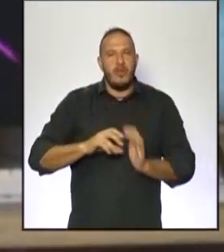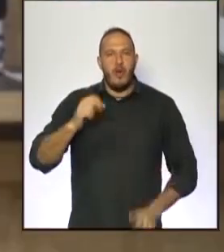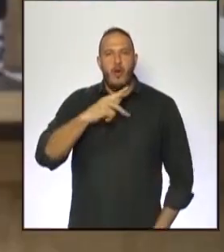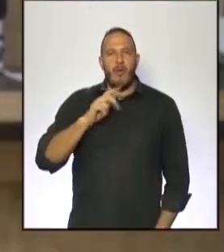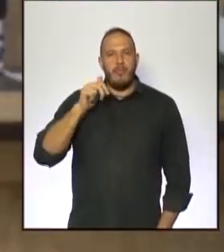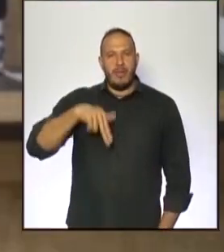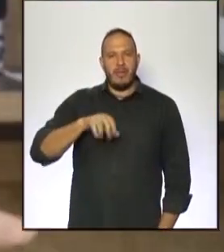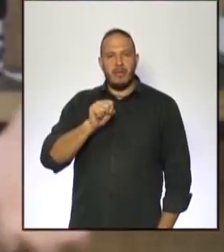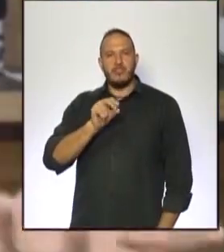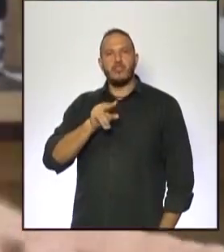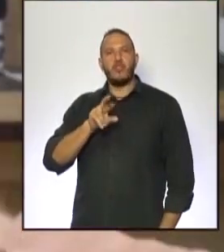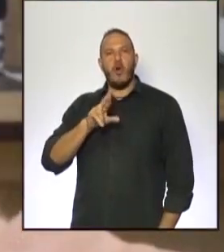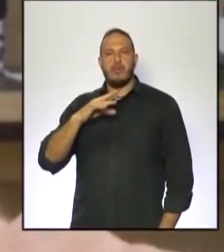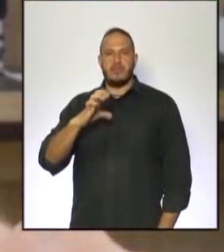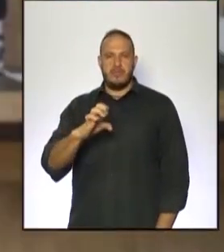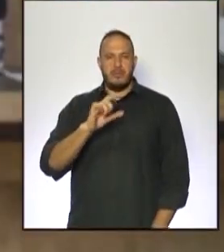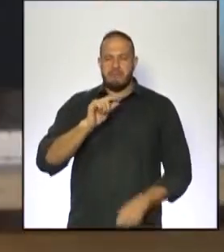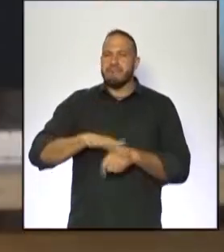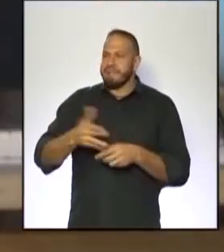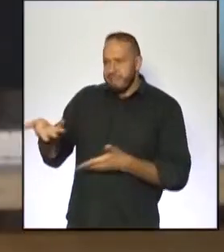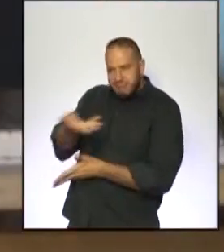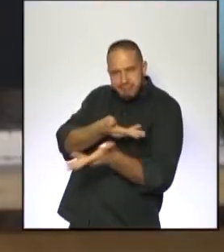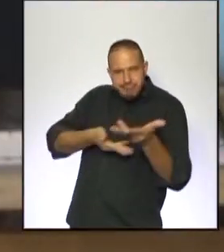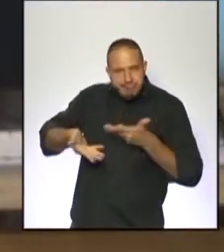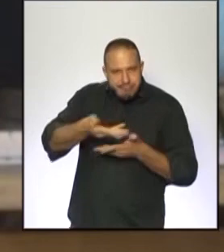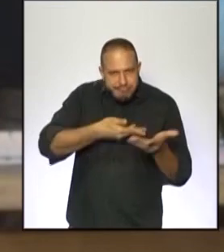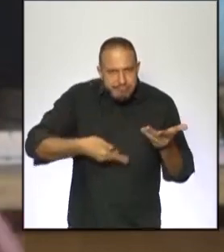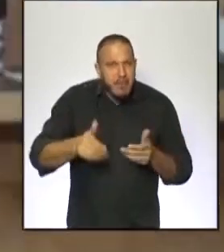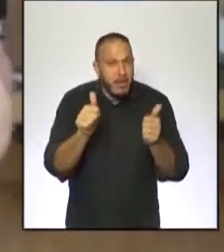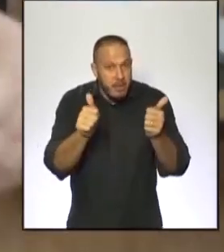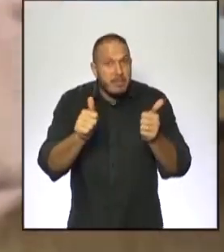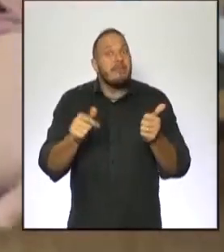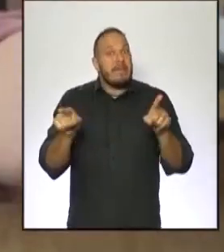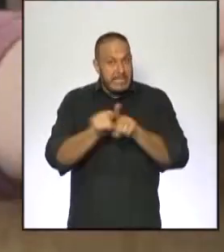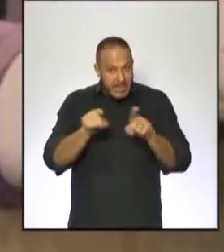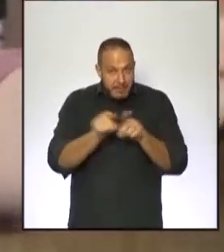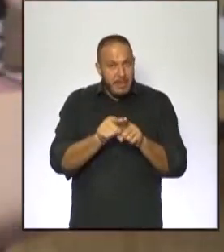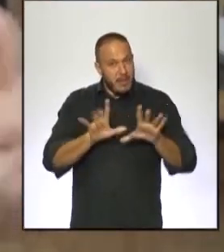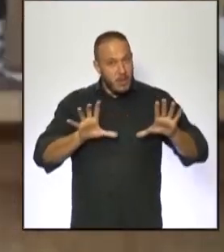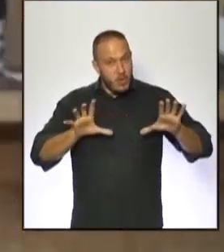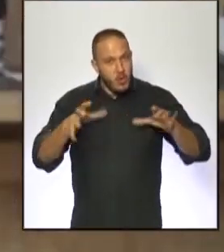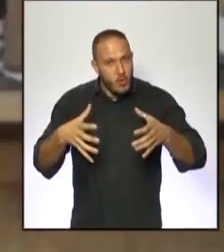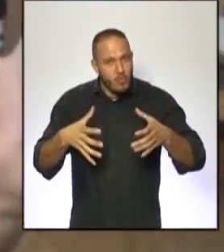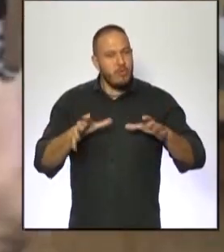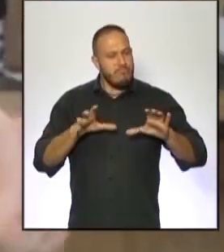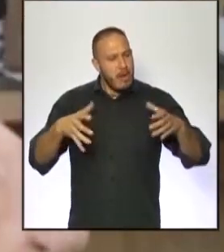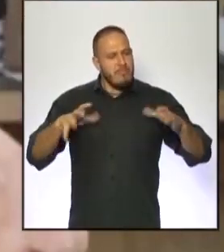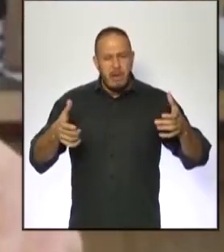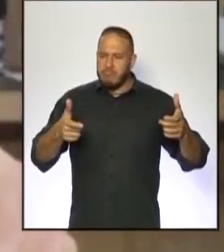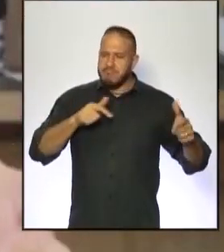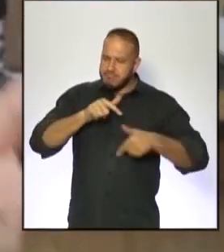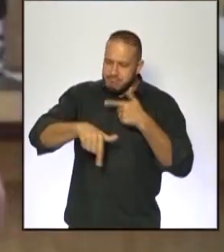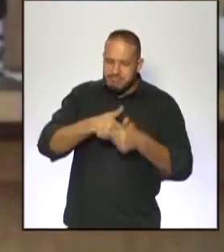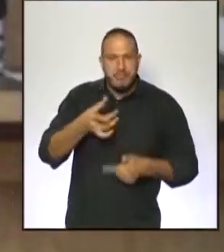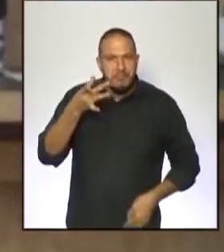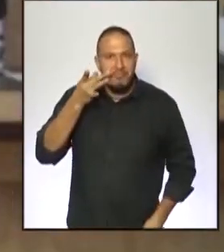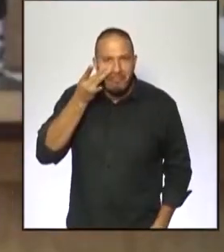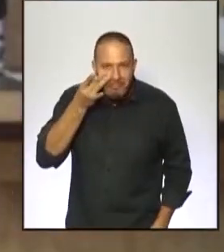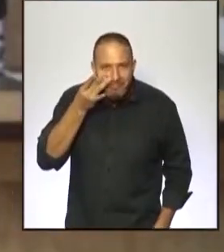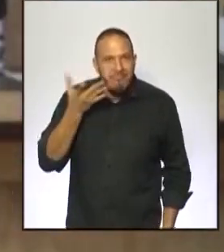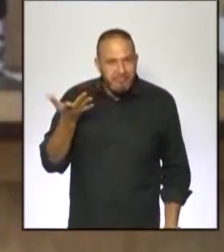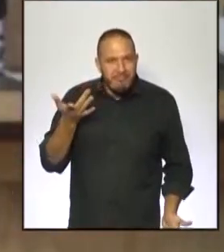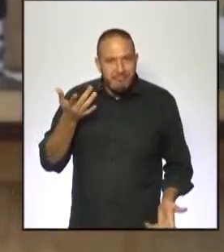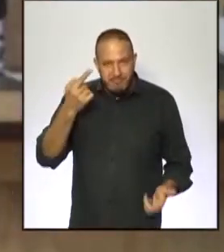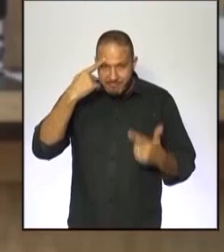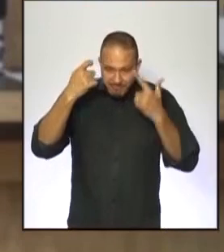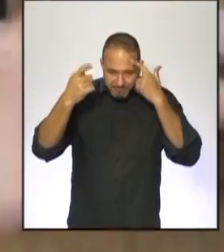source. Tudo é feito em colaboração, inclusive em equipes que trabalham juntas, de carne e osso,